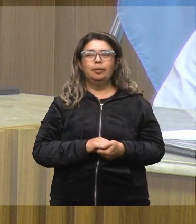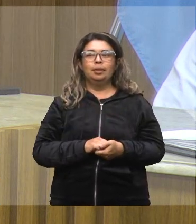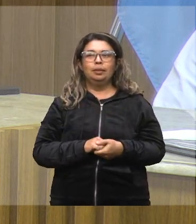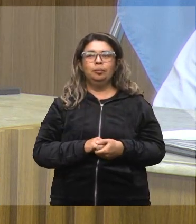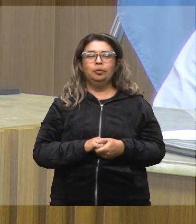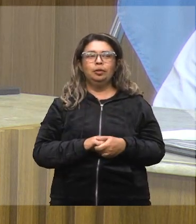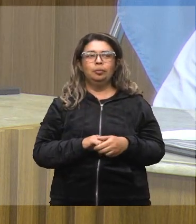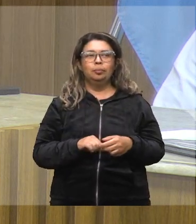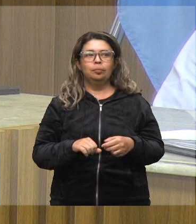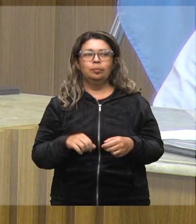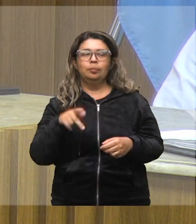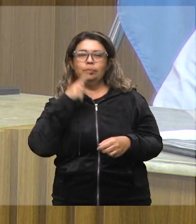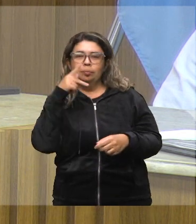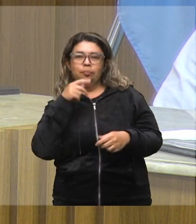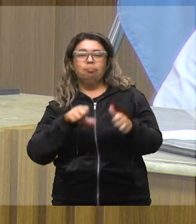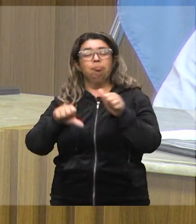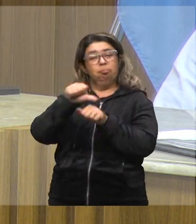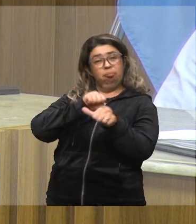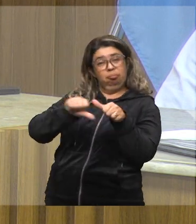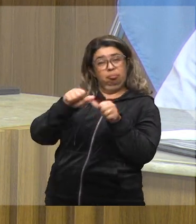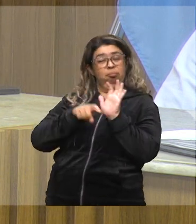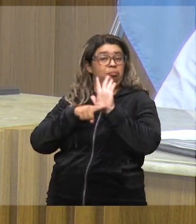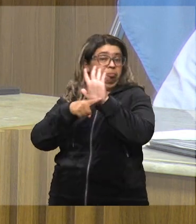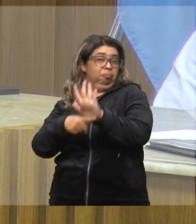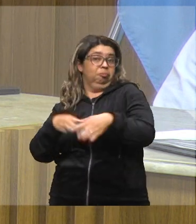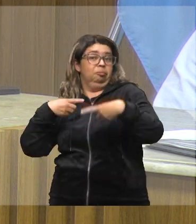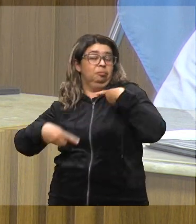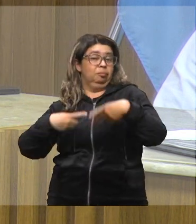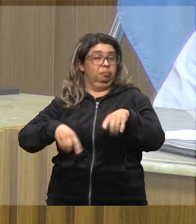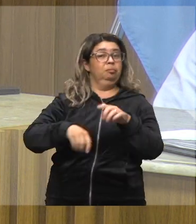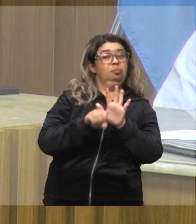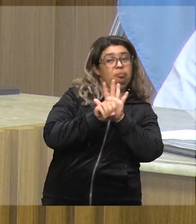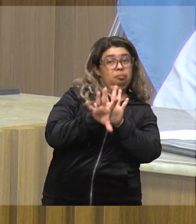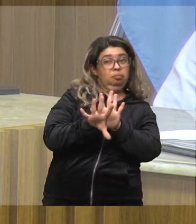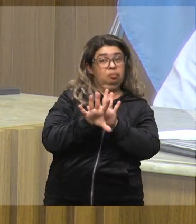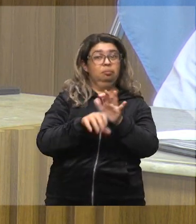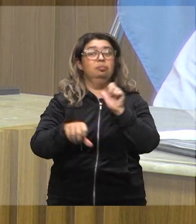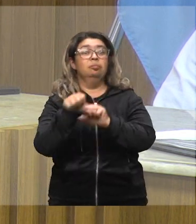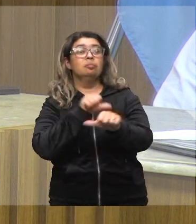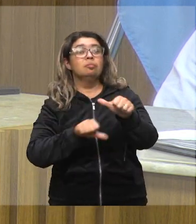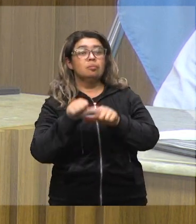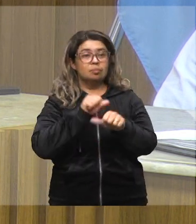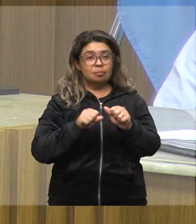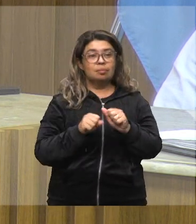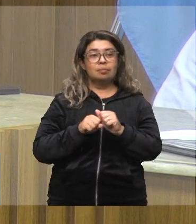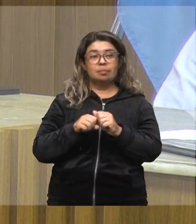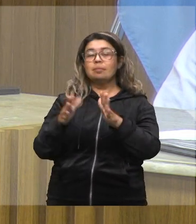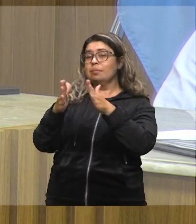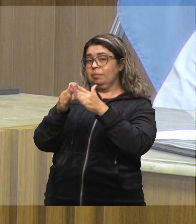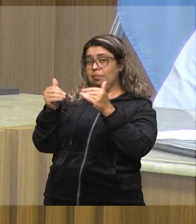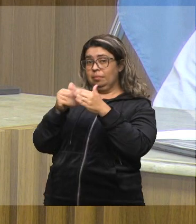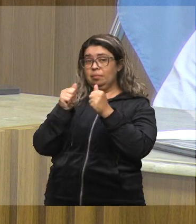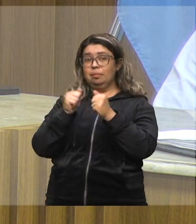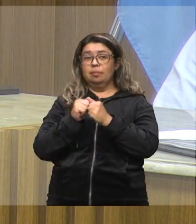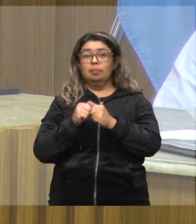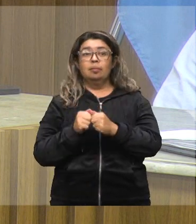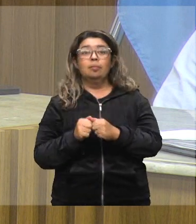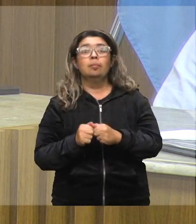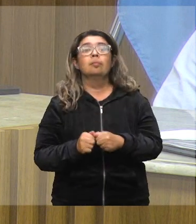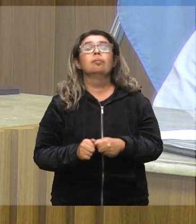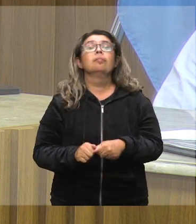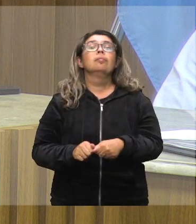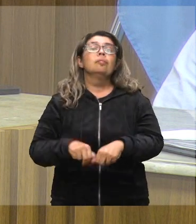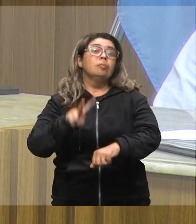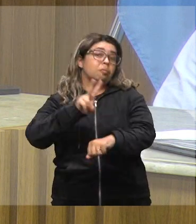cá, em que se troca o apoio político por uma indicação, em que se troca um favor por um cargo na prefeitura, e que, assim, a